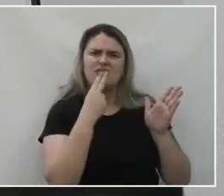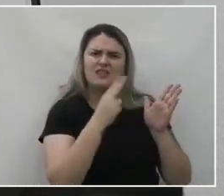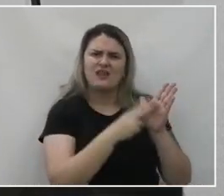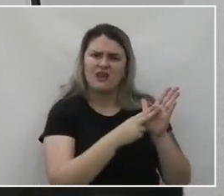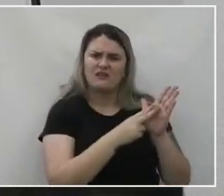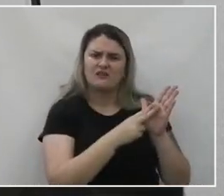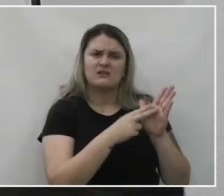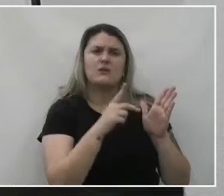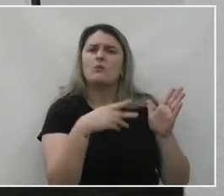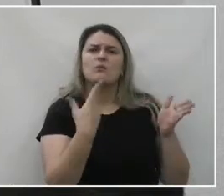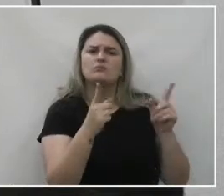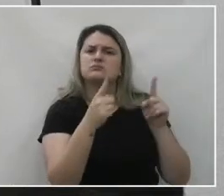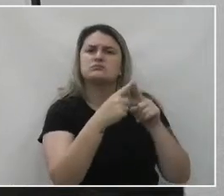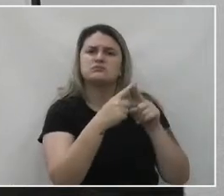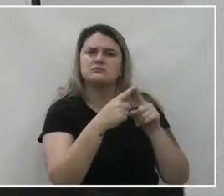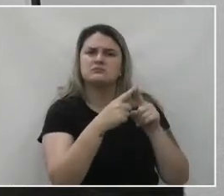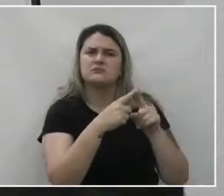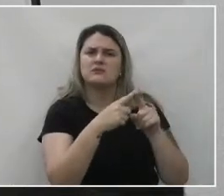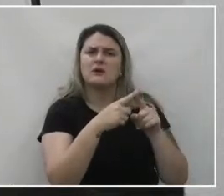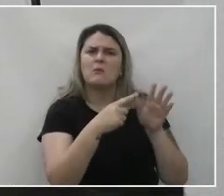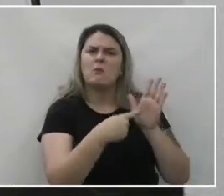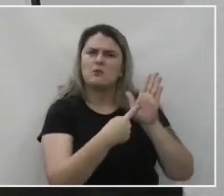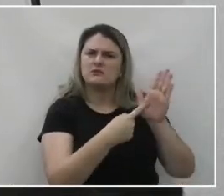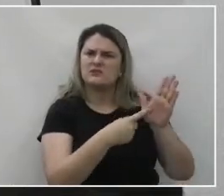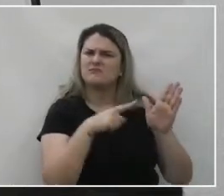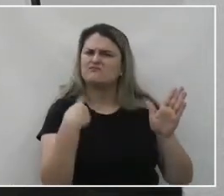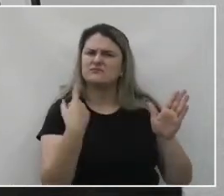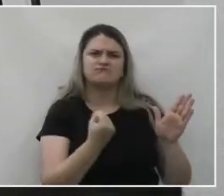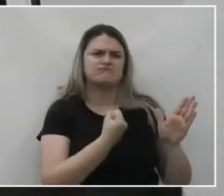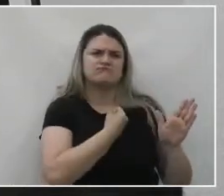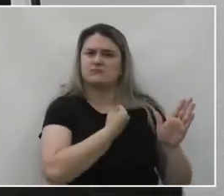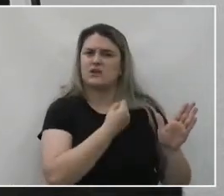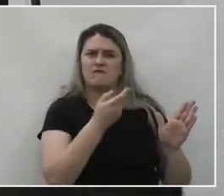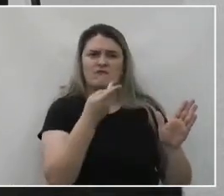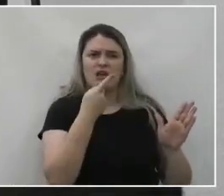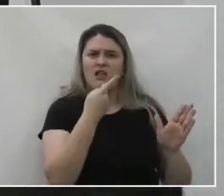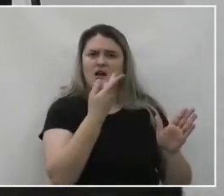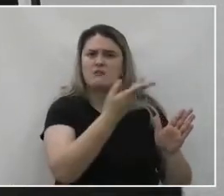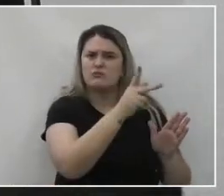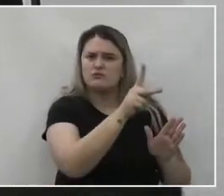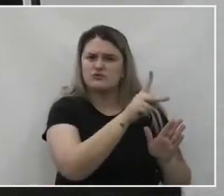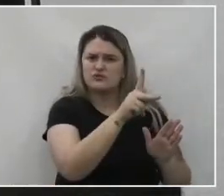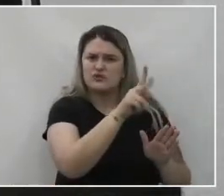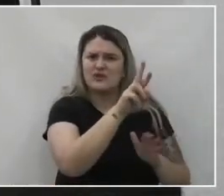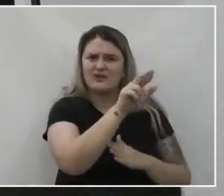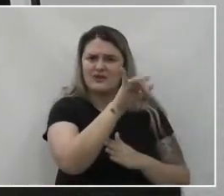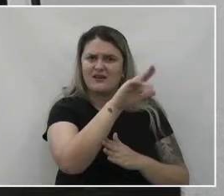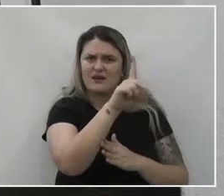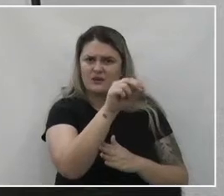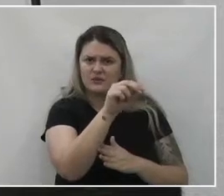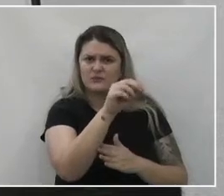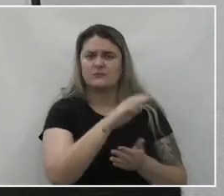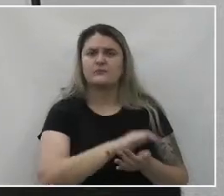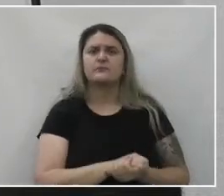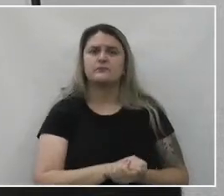na intenção de expressar a total repulsa que nos causa a fala do então professor da Uniguaçu. Obrigada.